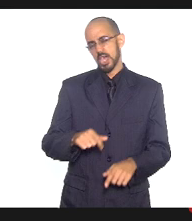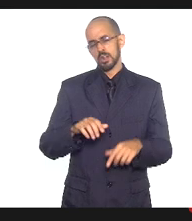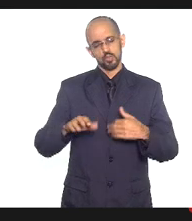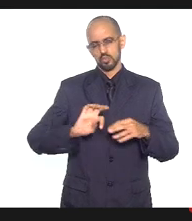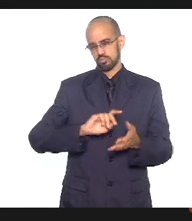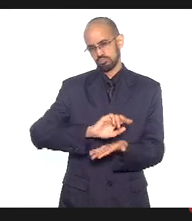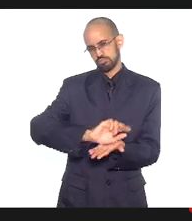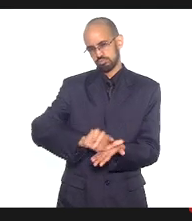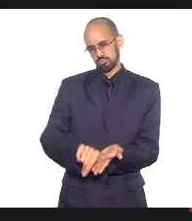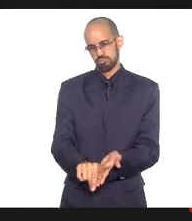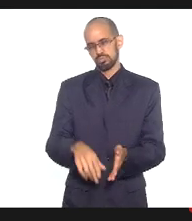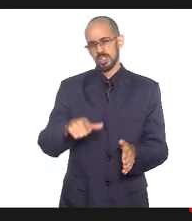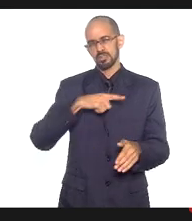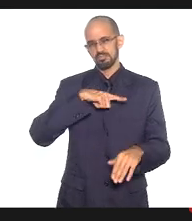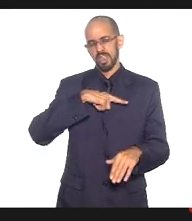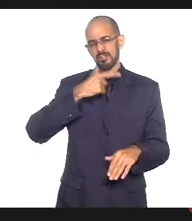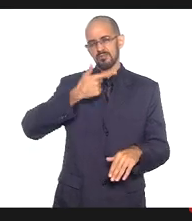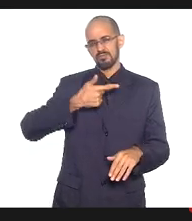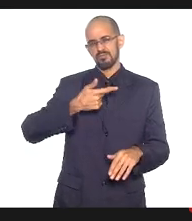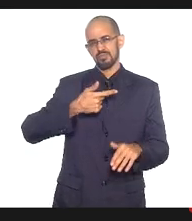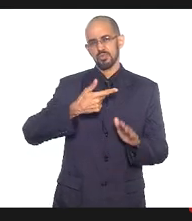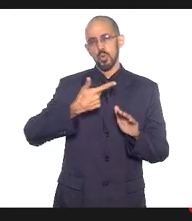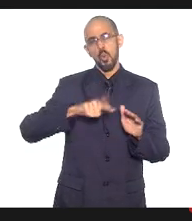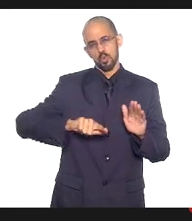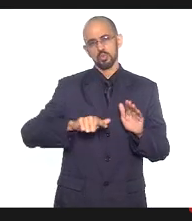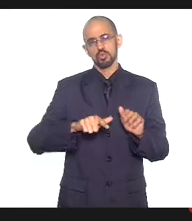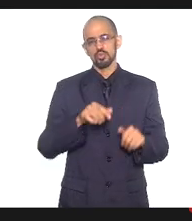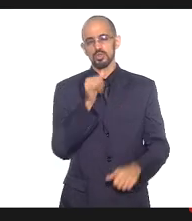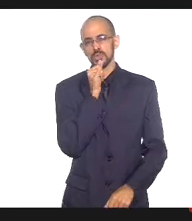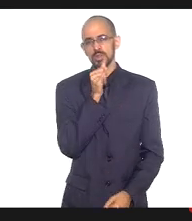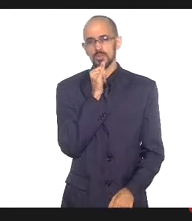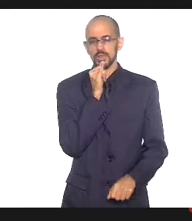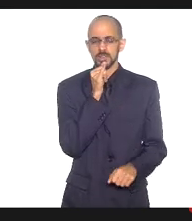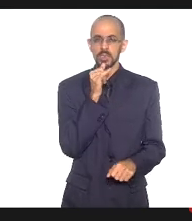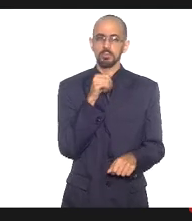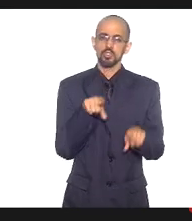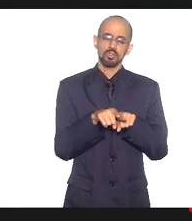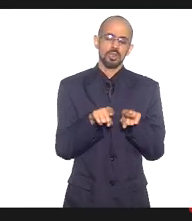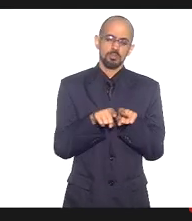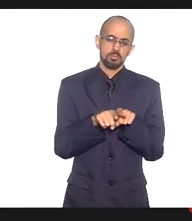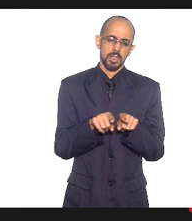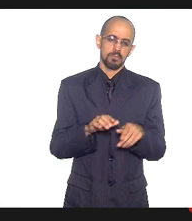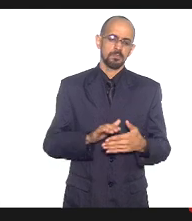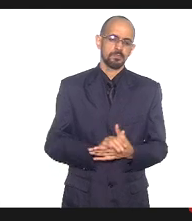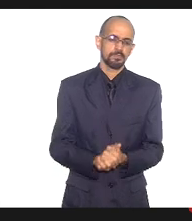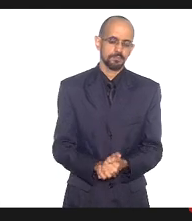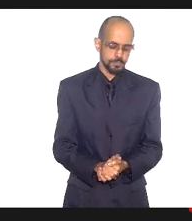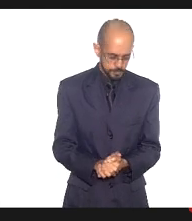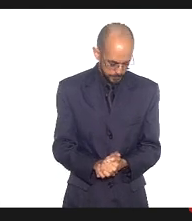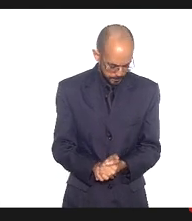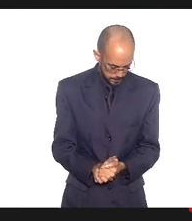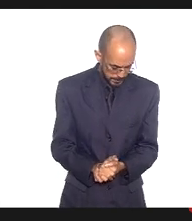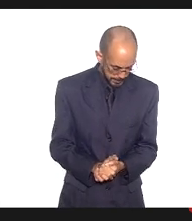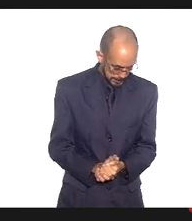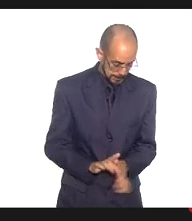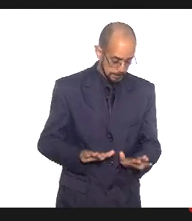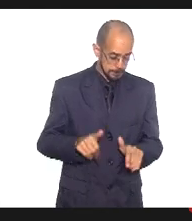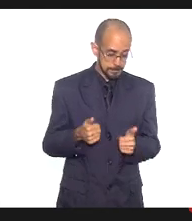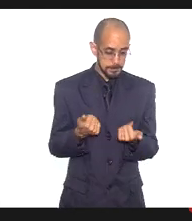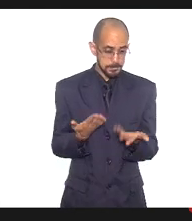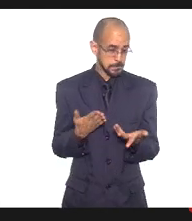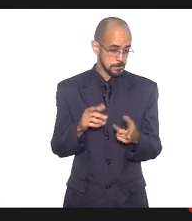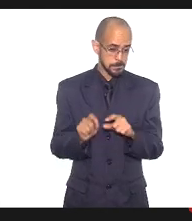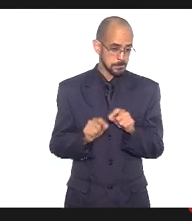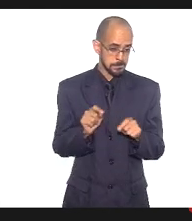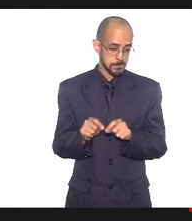a gente poderia estender aqui para muitos outros. Tá? Então, só para não tentar se alongar muito, a gente tem alguns exemplos. Então, a gente acaba